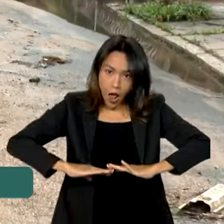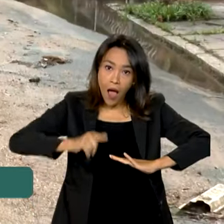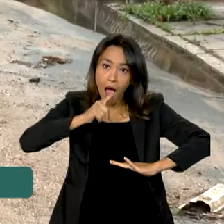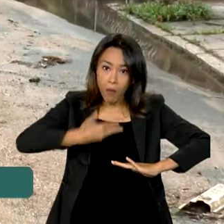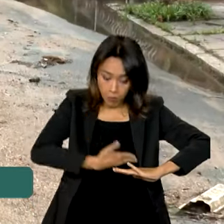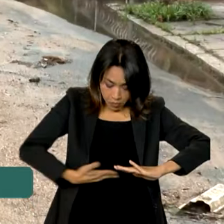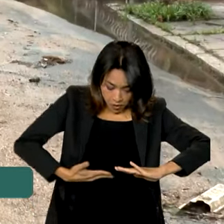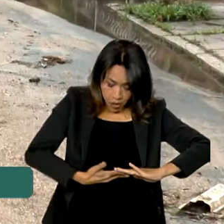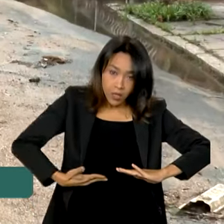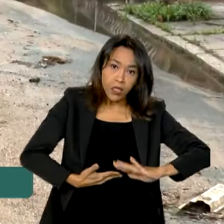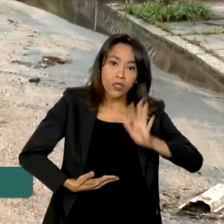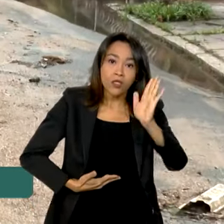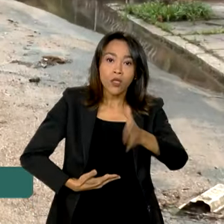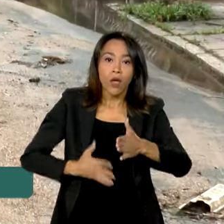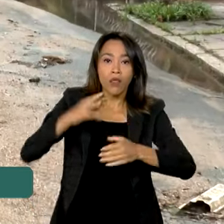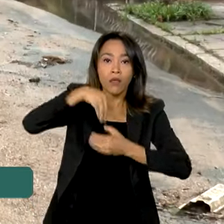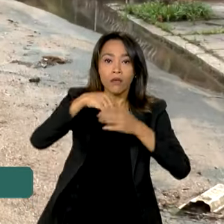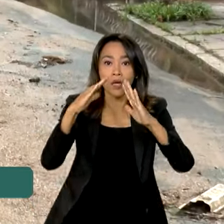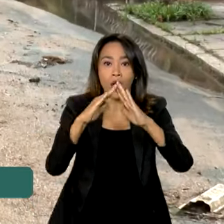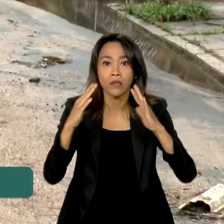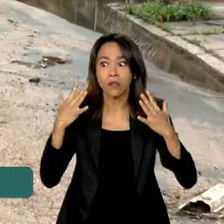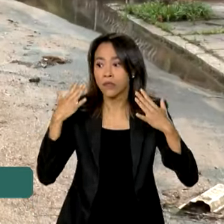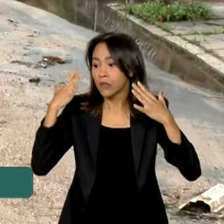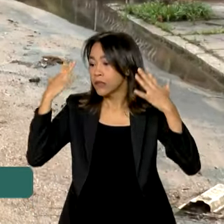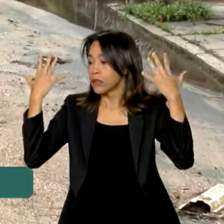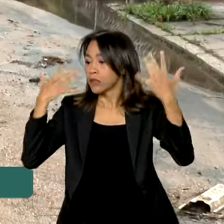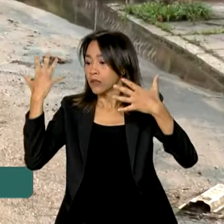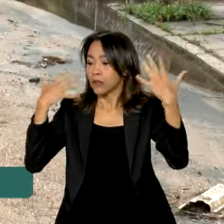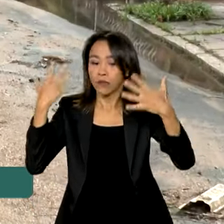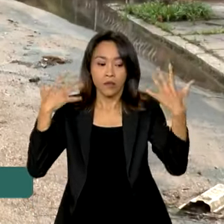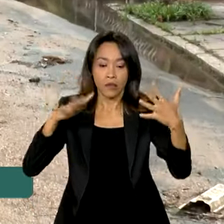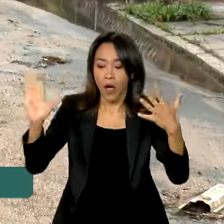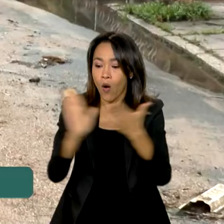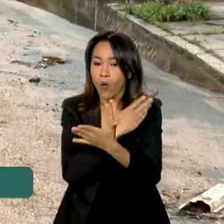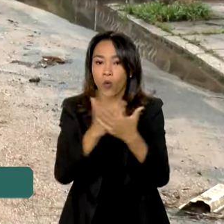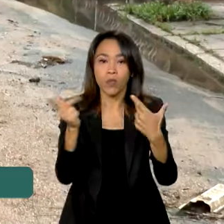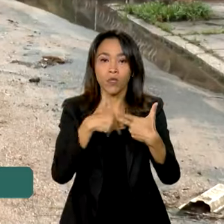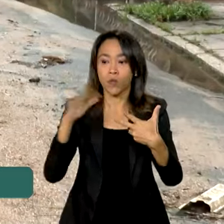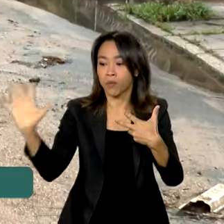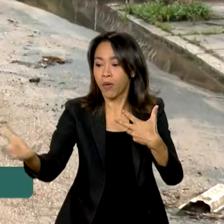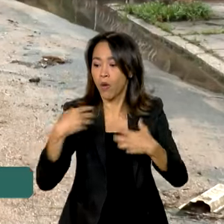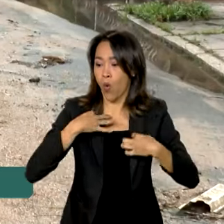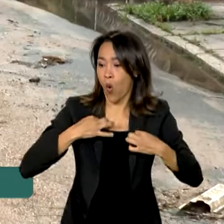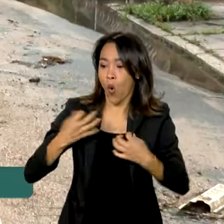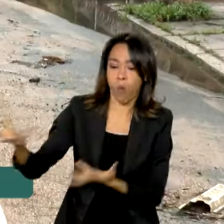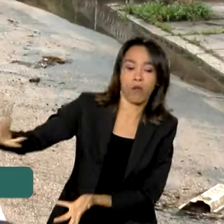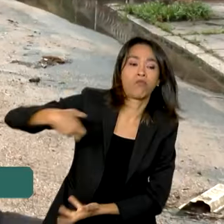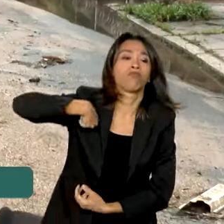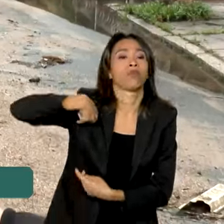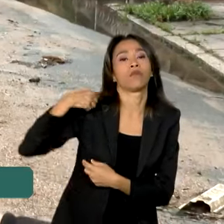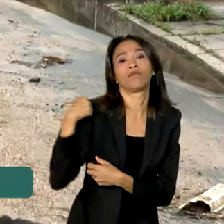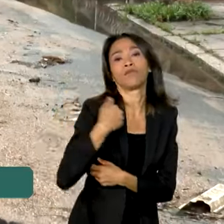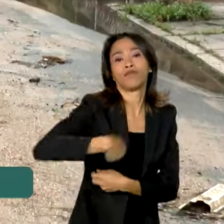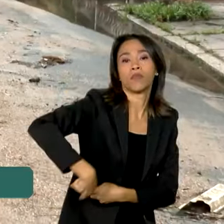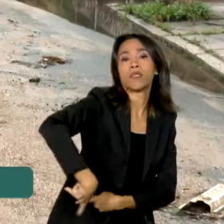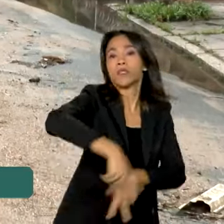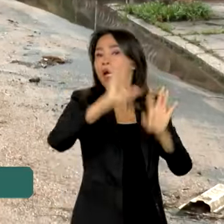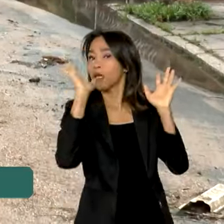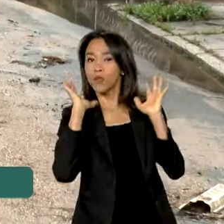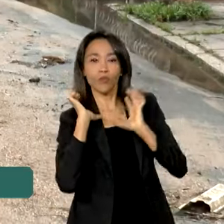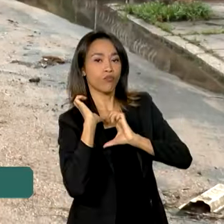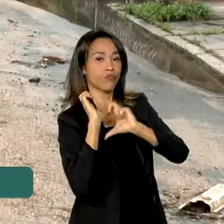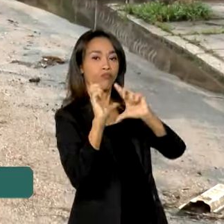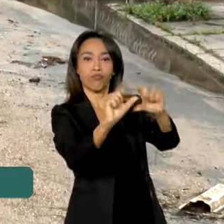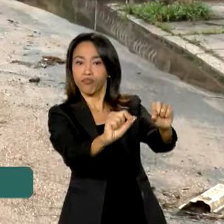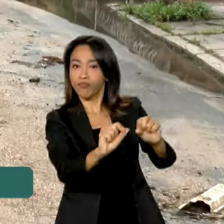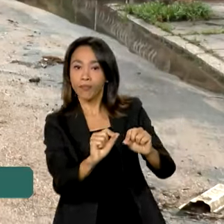cintura. Aí, só deu tempo da gente pegar algumas coisas, algumas roupas e sair. Aí, sim, aí nesse